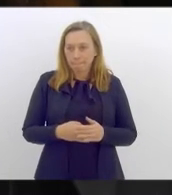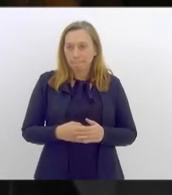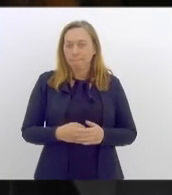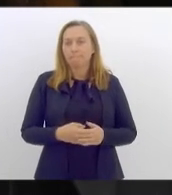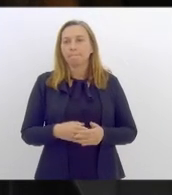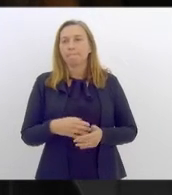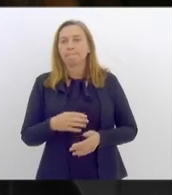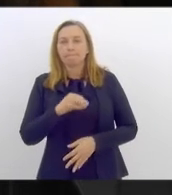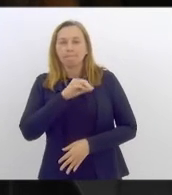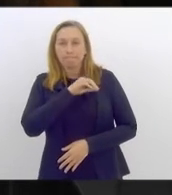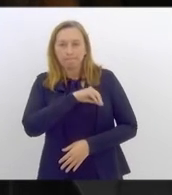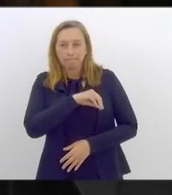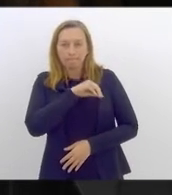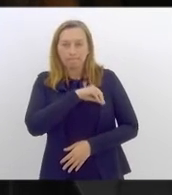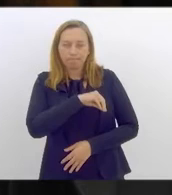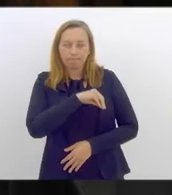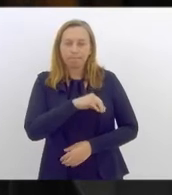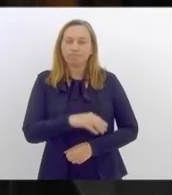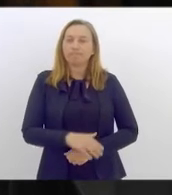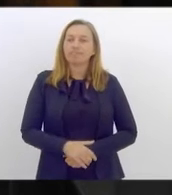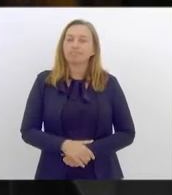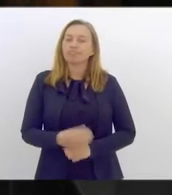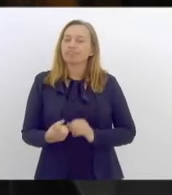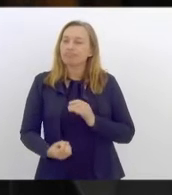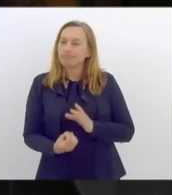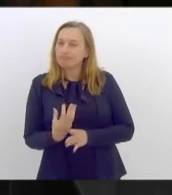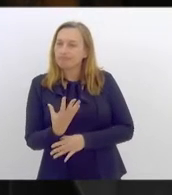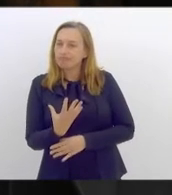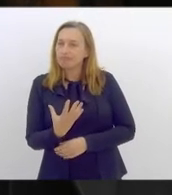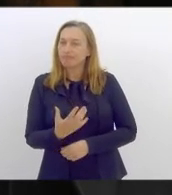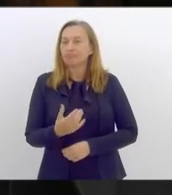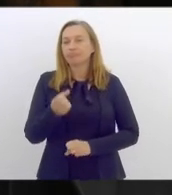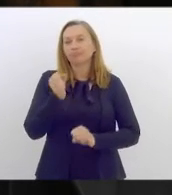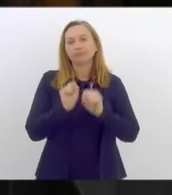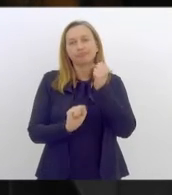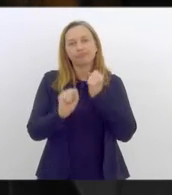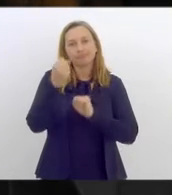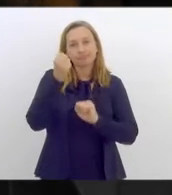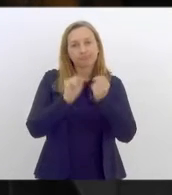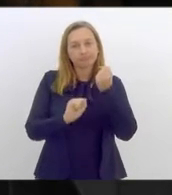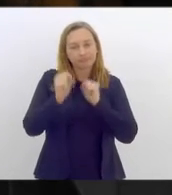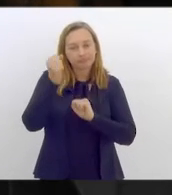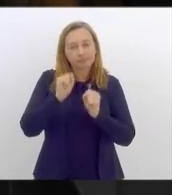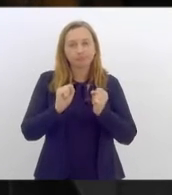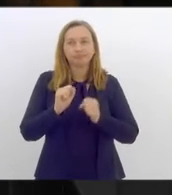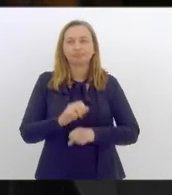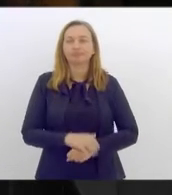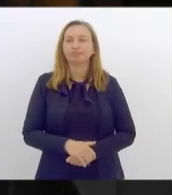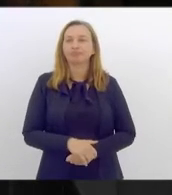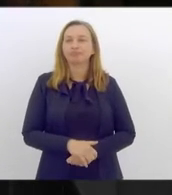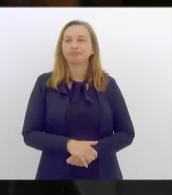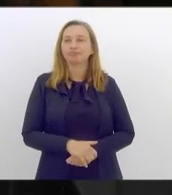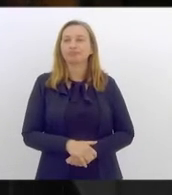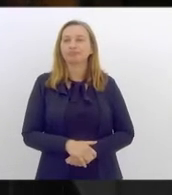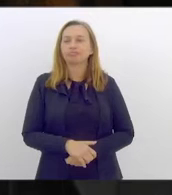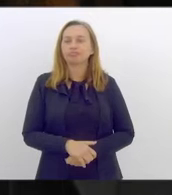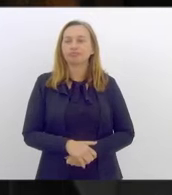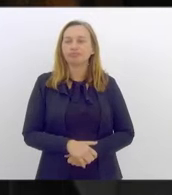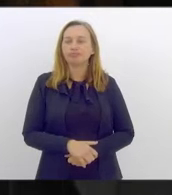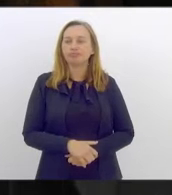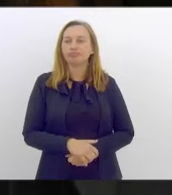renda a produção industrial a atividade